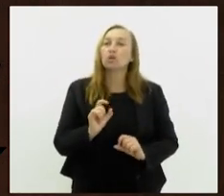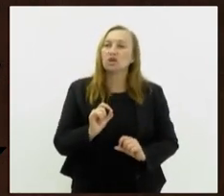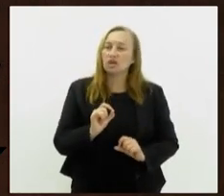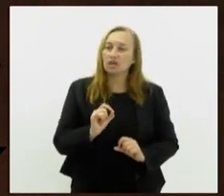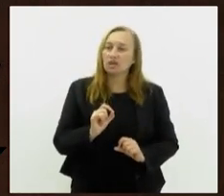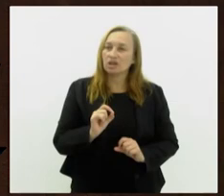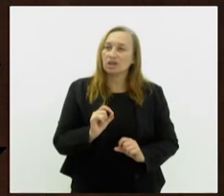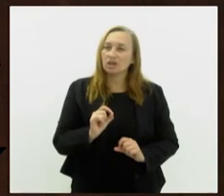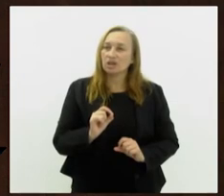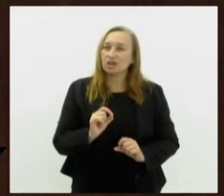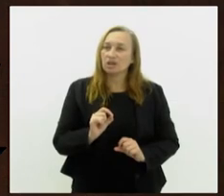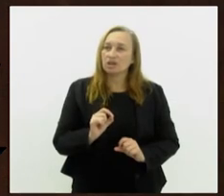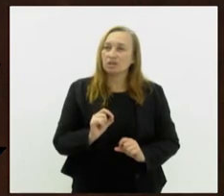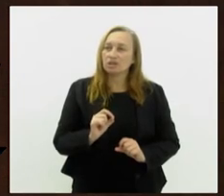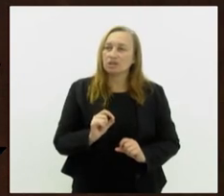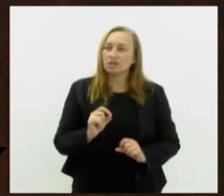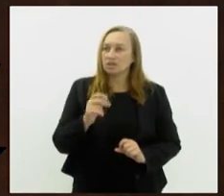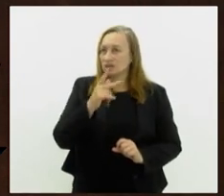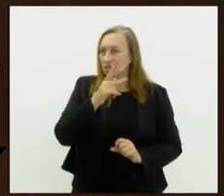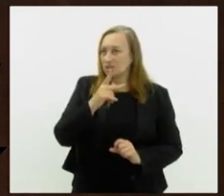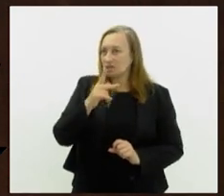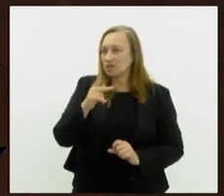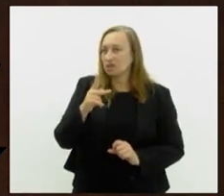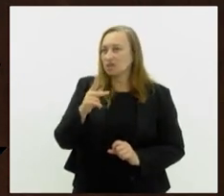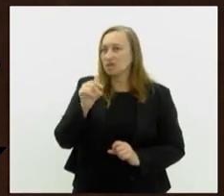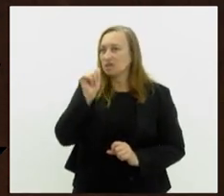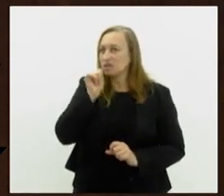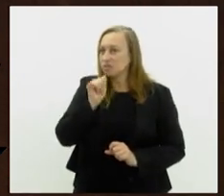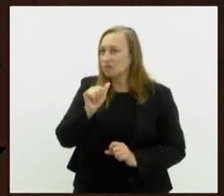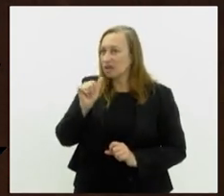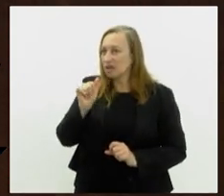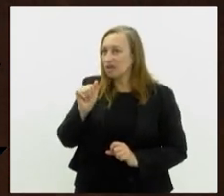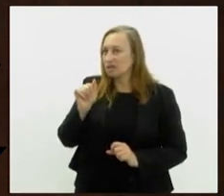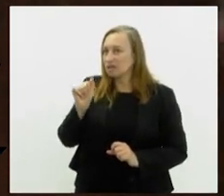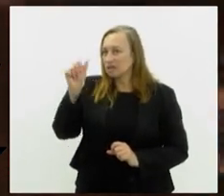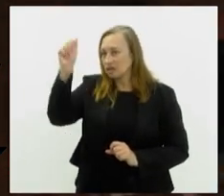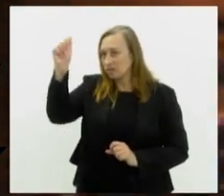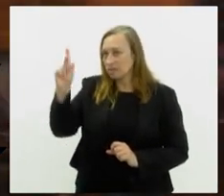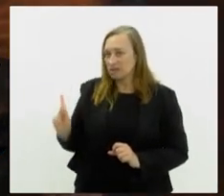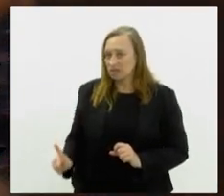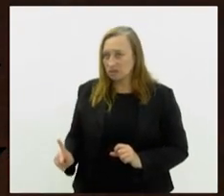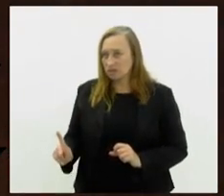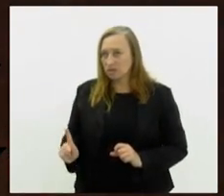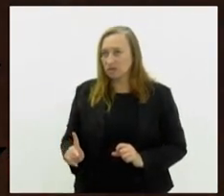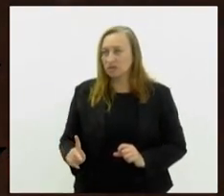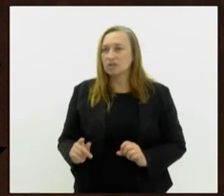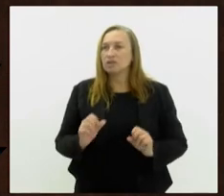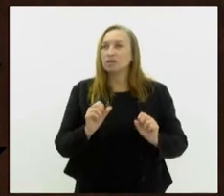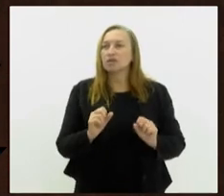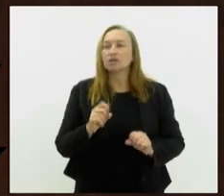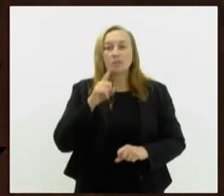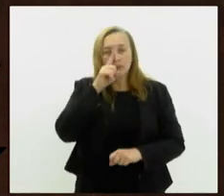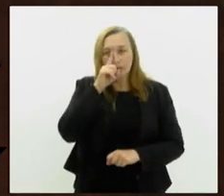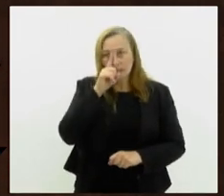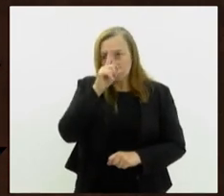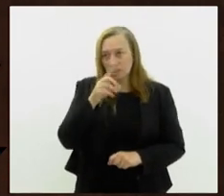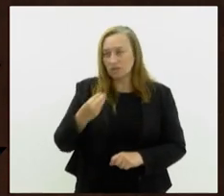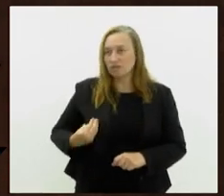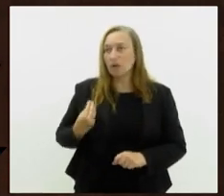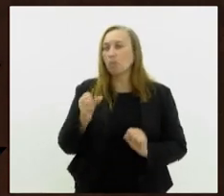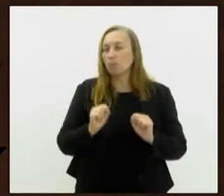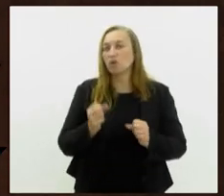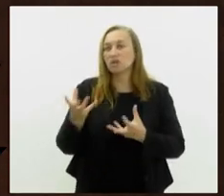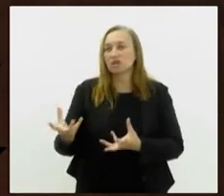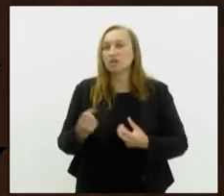que as pensionistas daqueles, né, de atividade de risco possam receber. Mas,